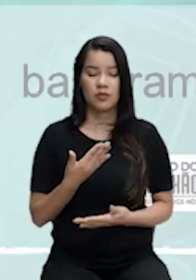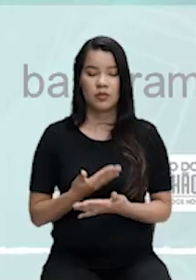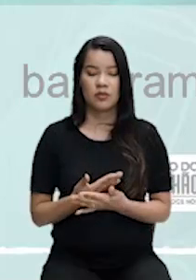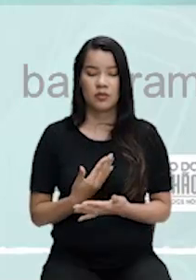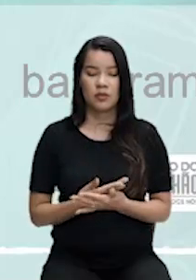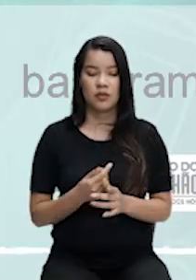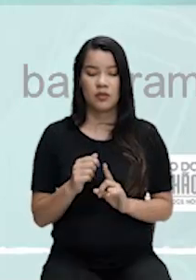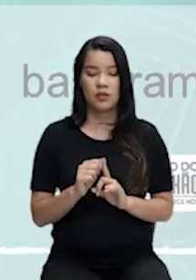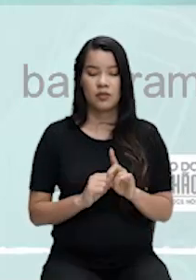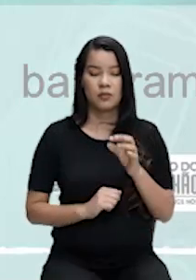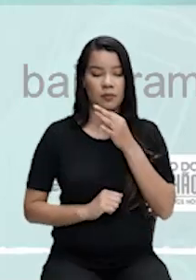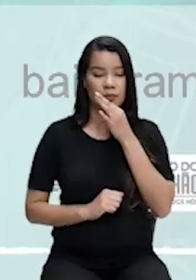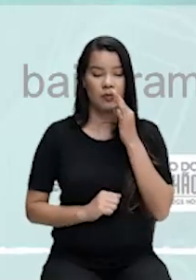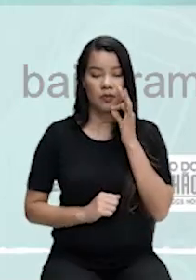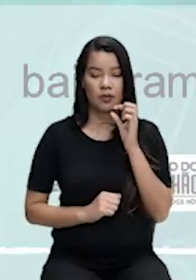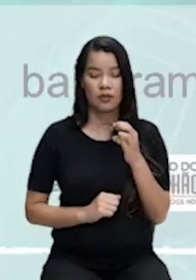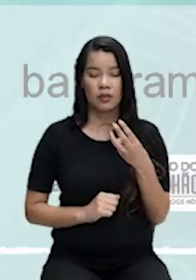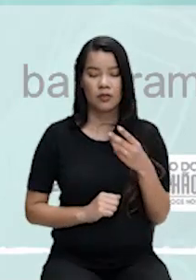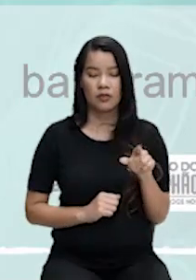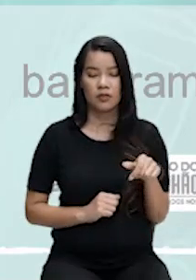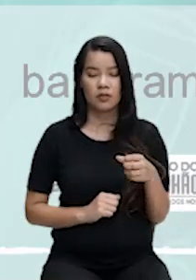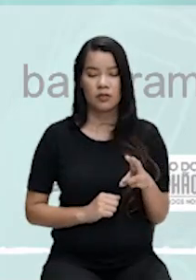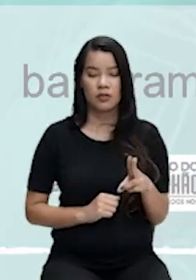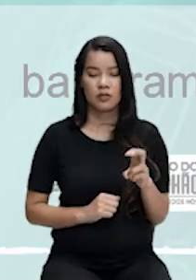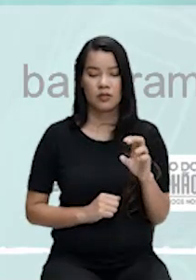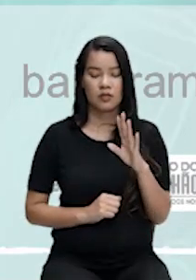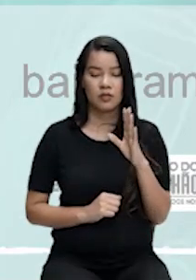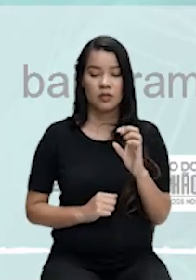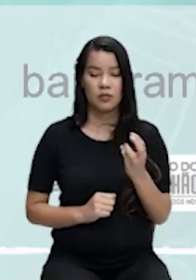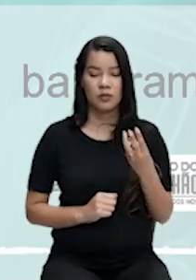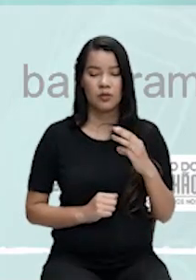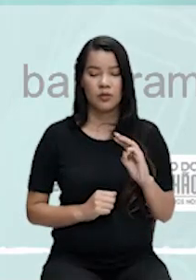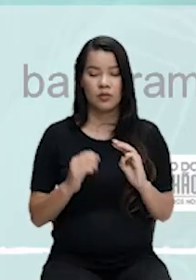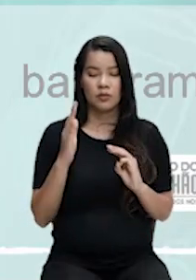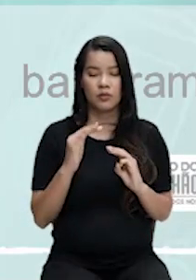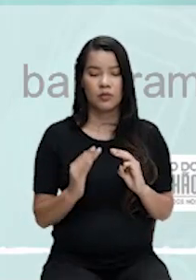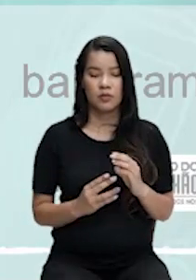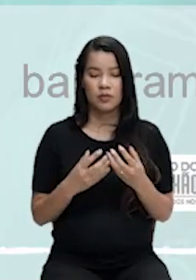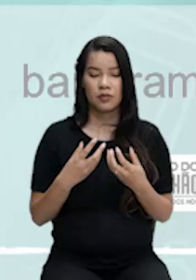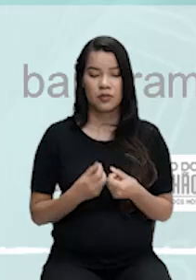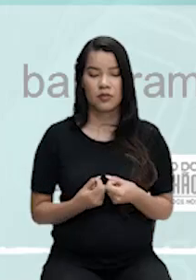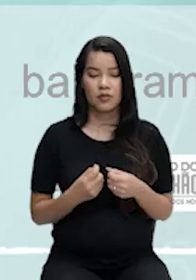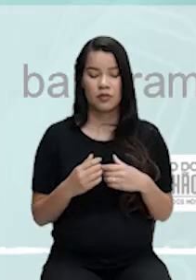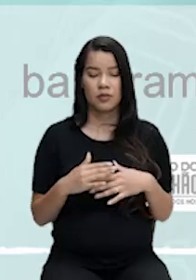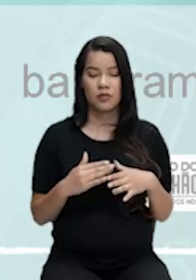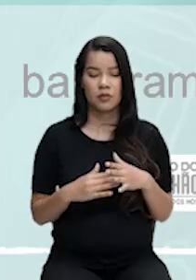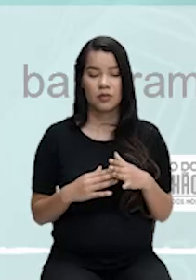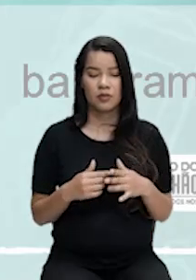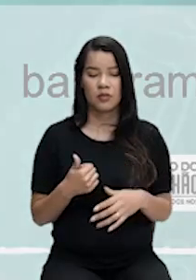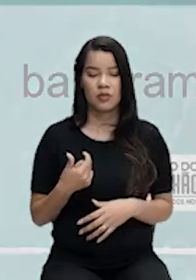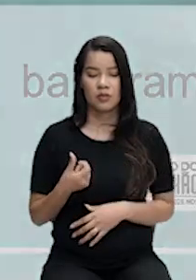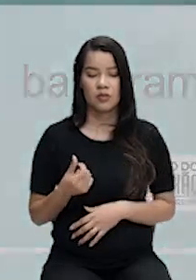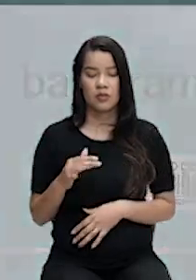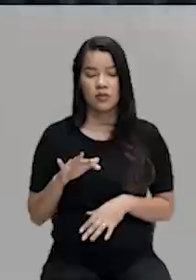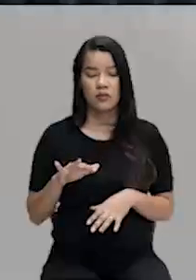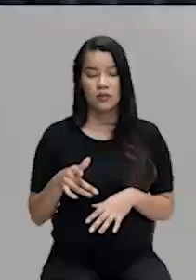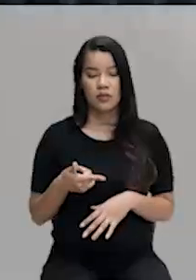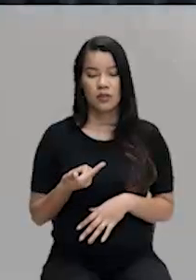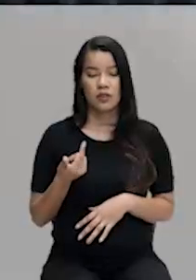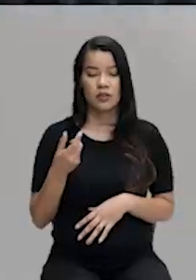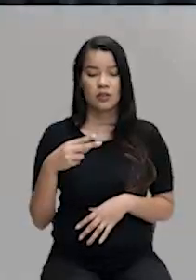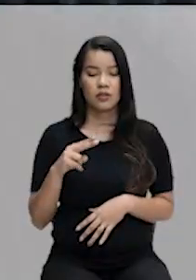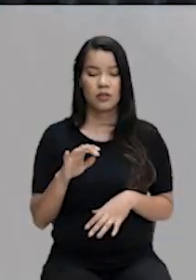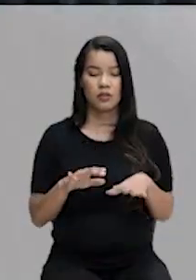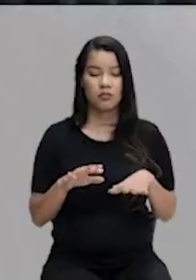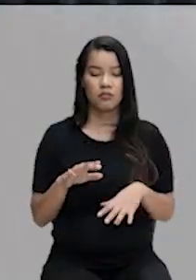3,5 milhões de brasileiros baixaram o app. Somando tudo isso aí, dá cerca de 16,5 milhões